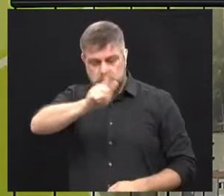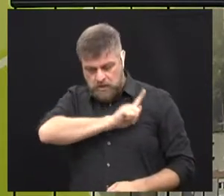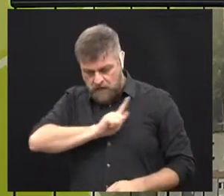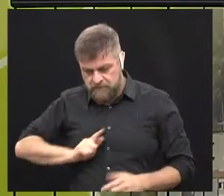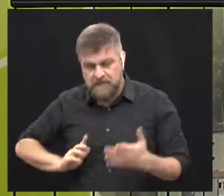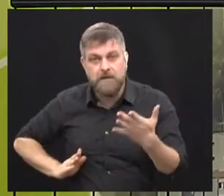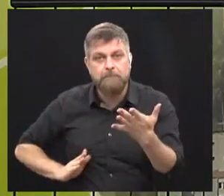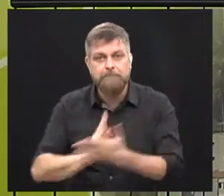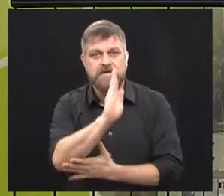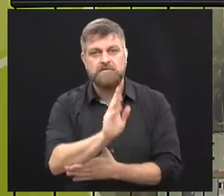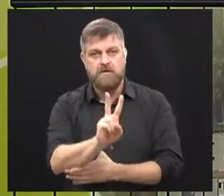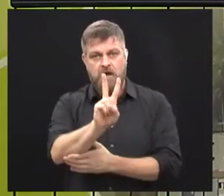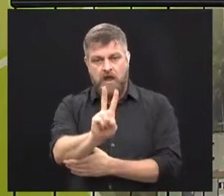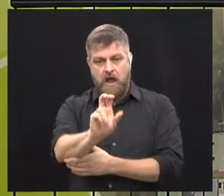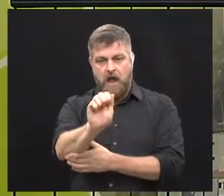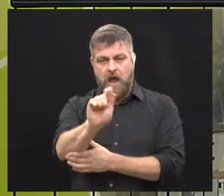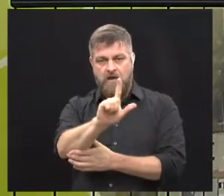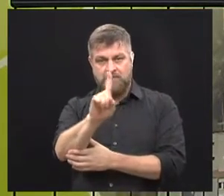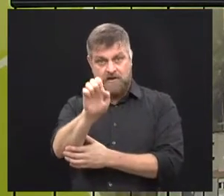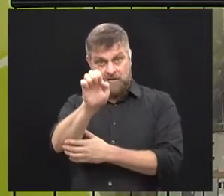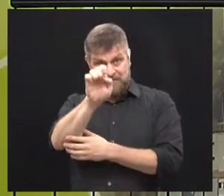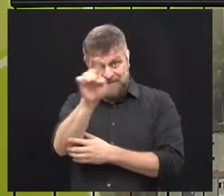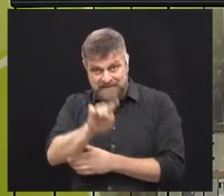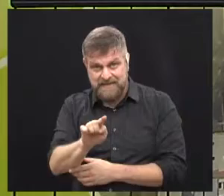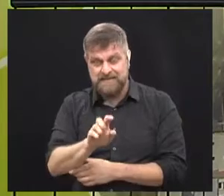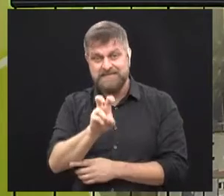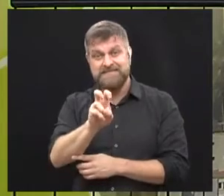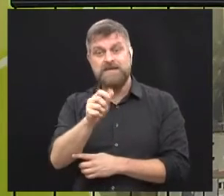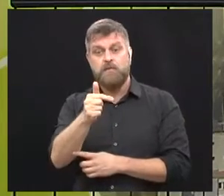governador eleito, hein? Valdez, do PDT,